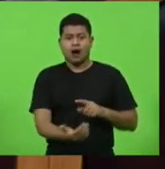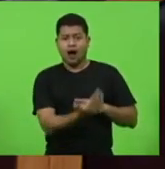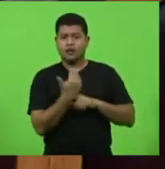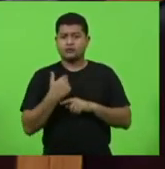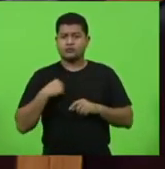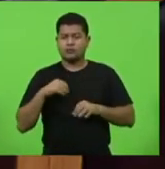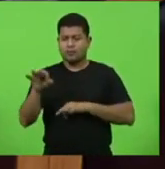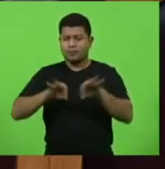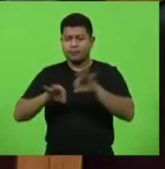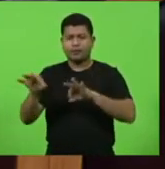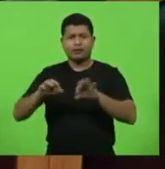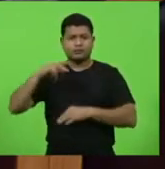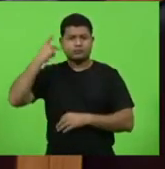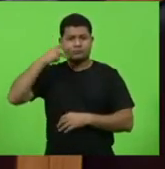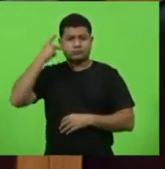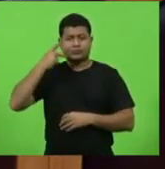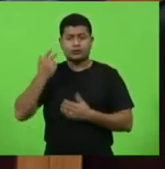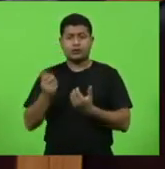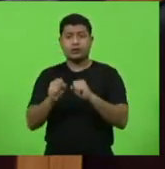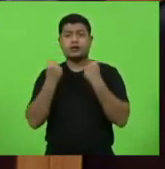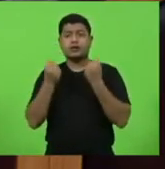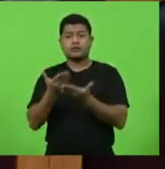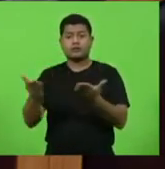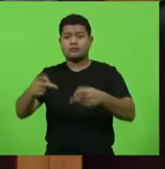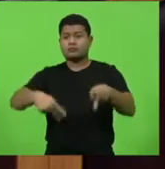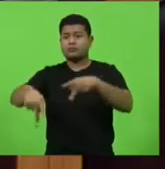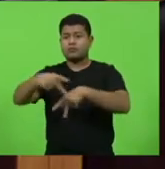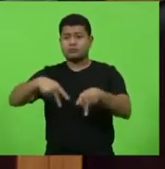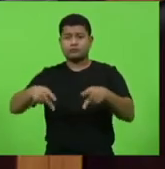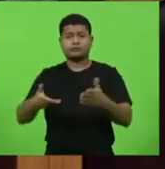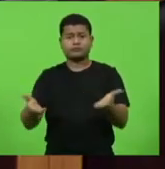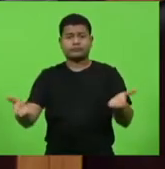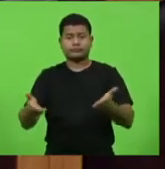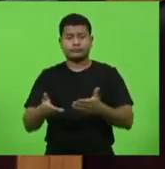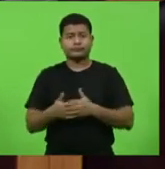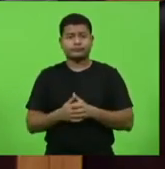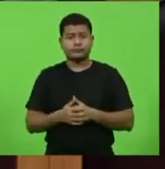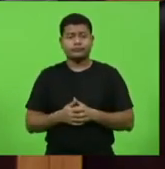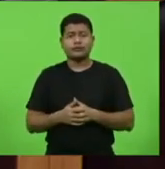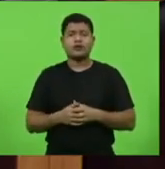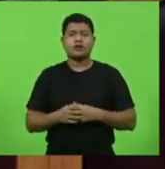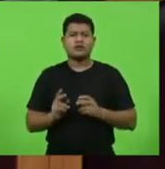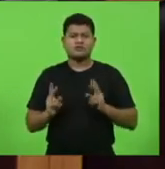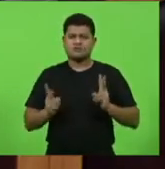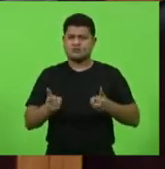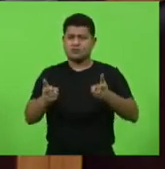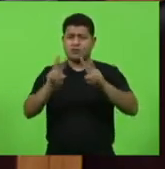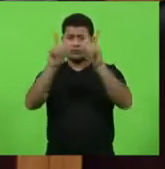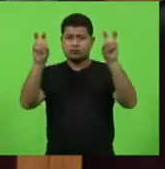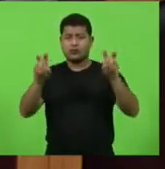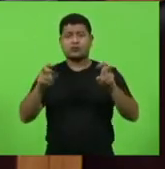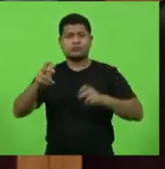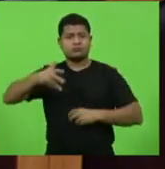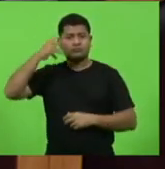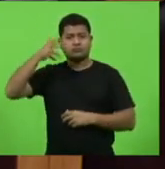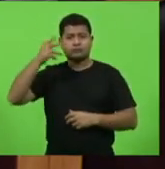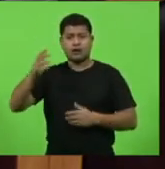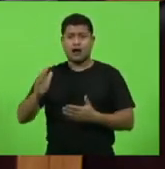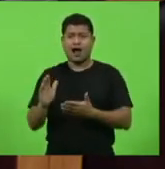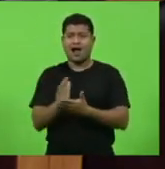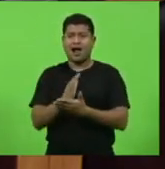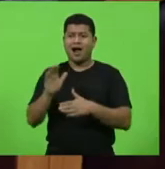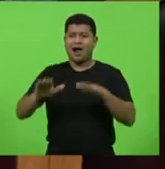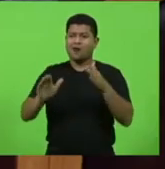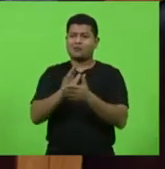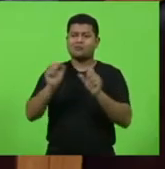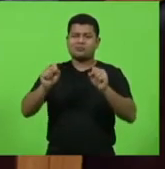em defesa da nossa gente. Enquanto for preciso, vou falar desse tema. Talvez muitos digam, de novo, mas